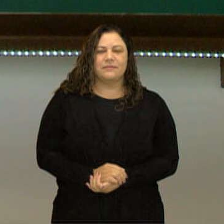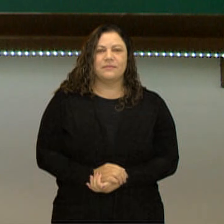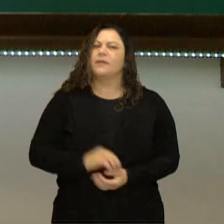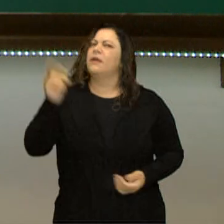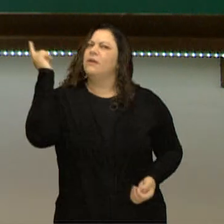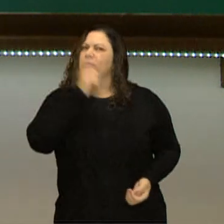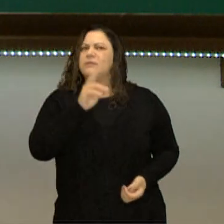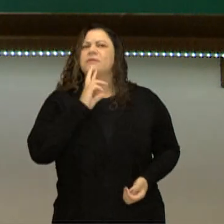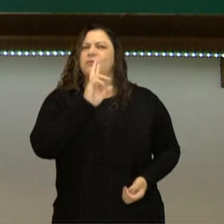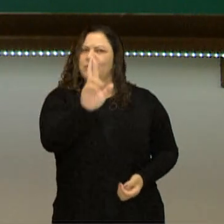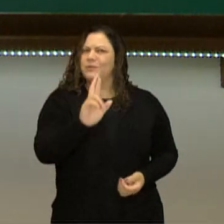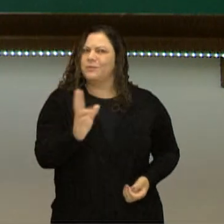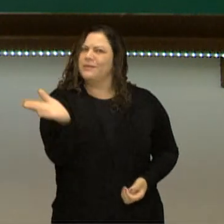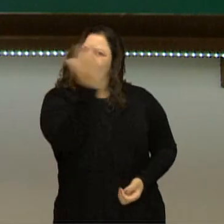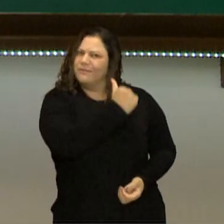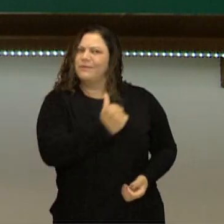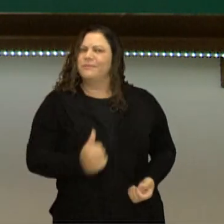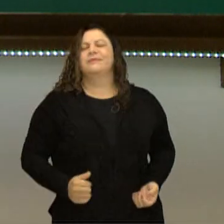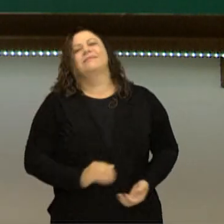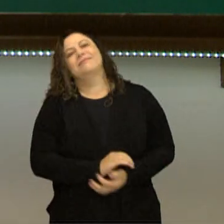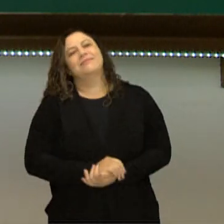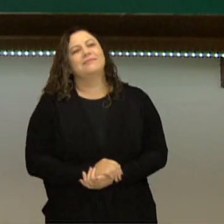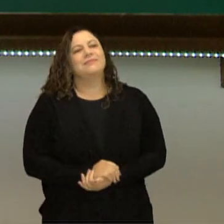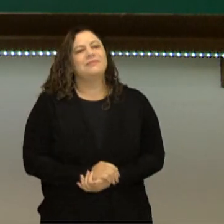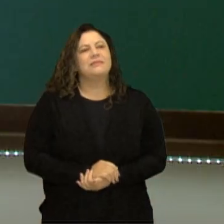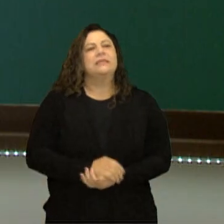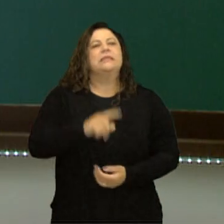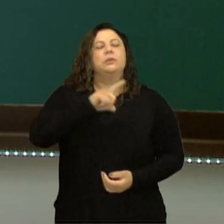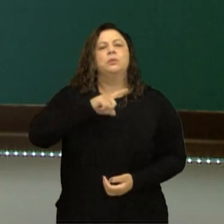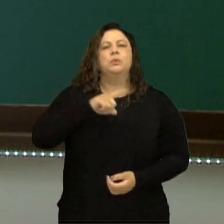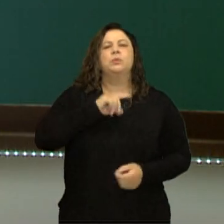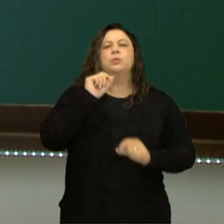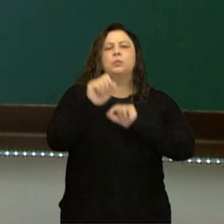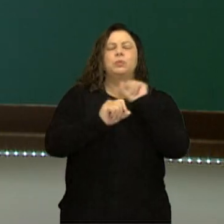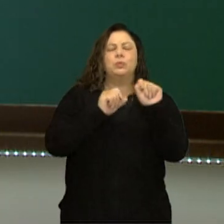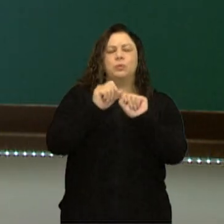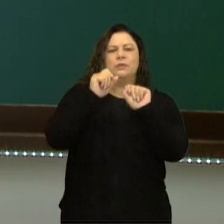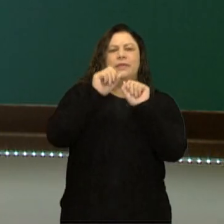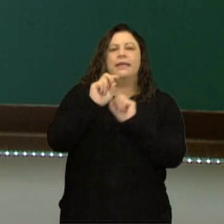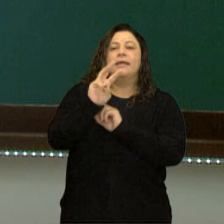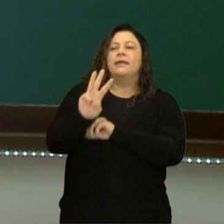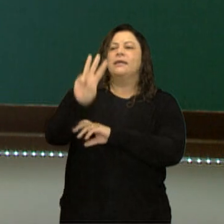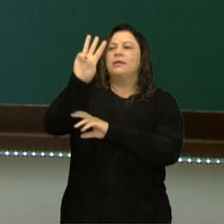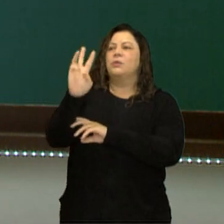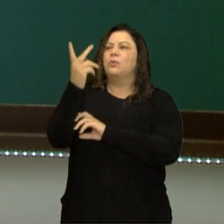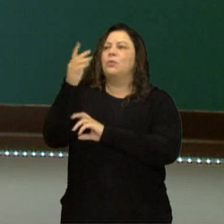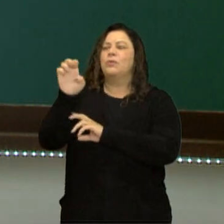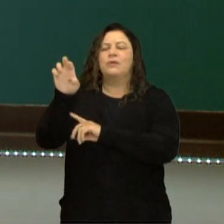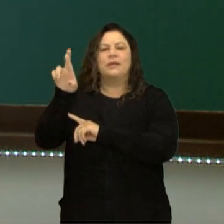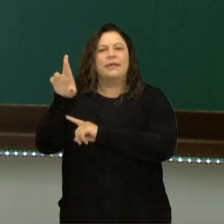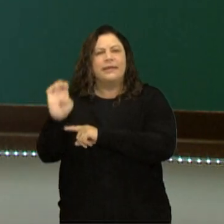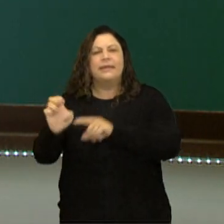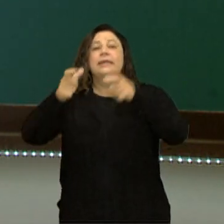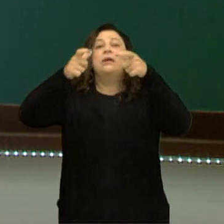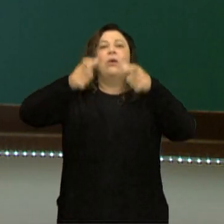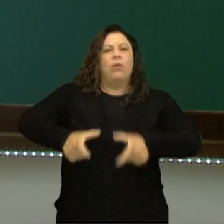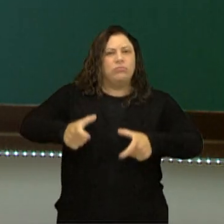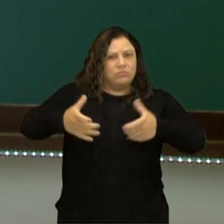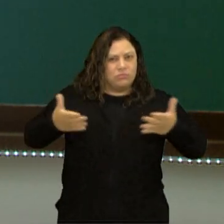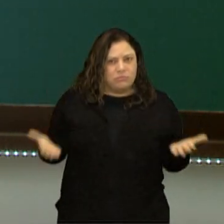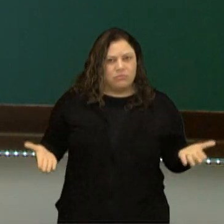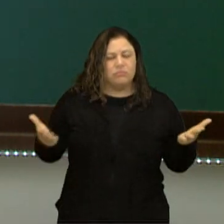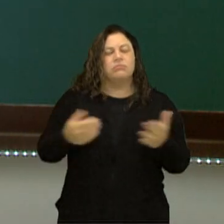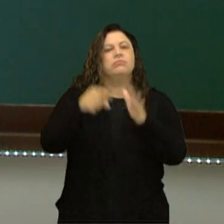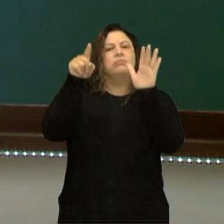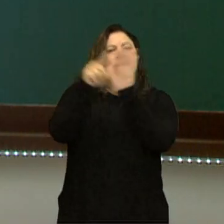Conseguiu responder? Então vamos lá. Quando eu tenho o pronome interrogativo where, eu quero saber onde. Então a minha pergunta